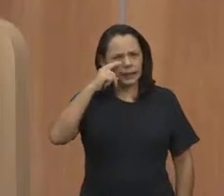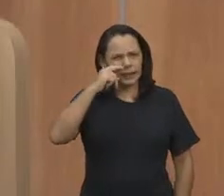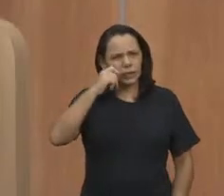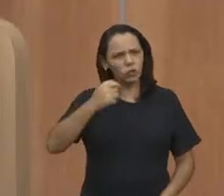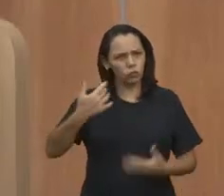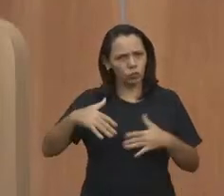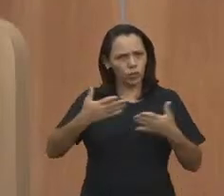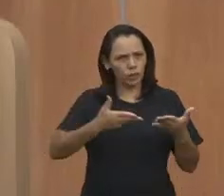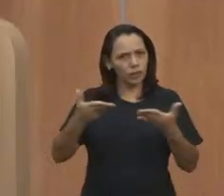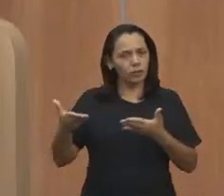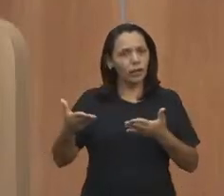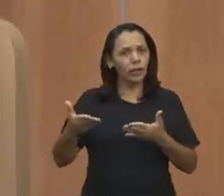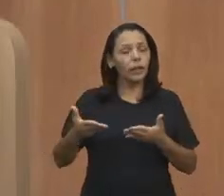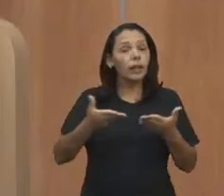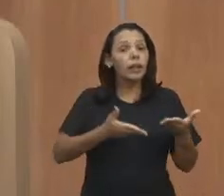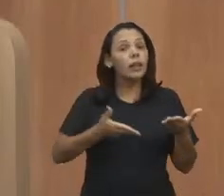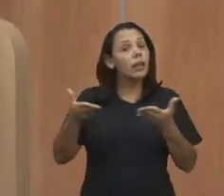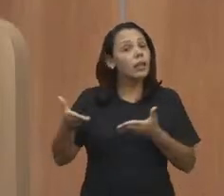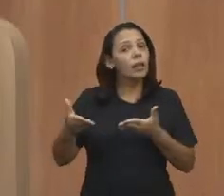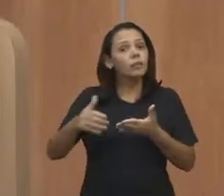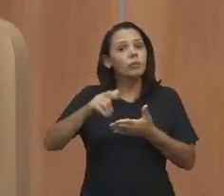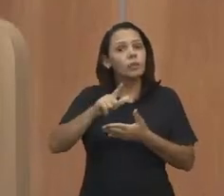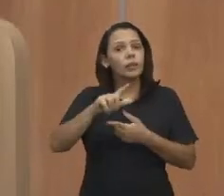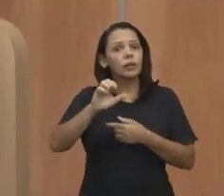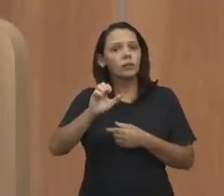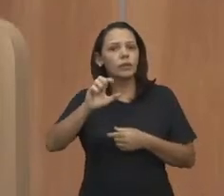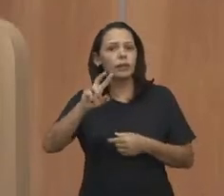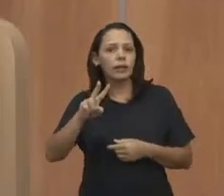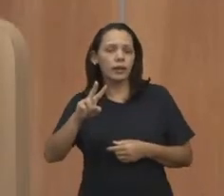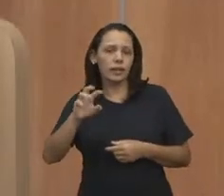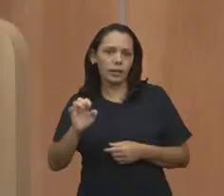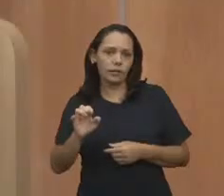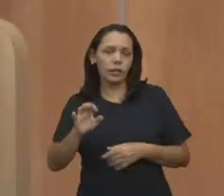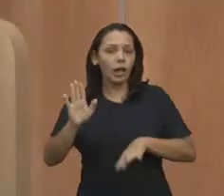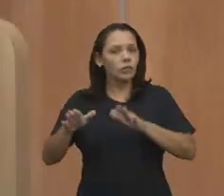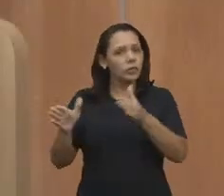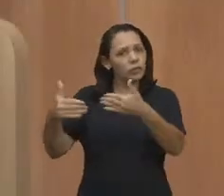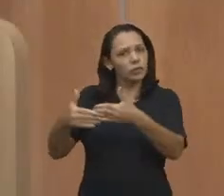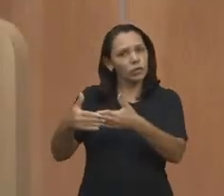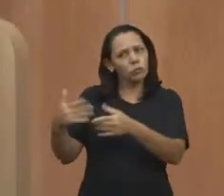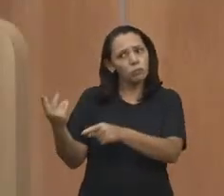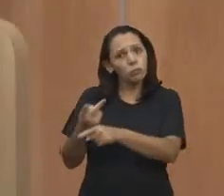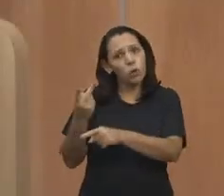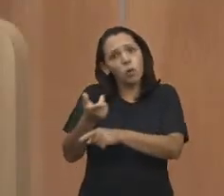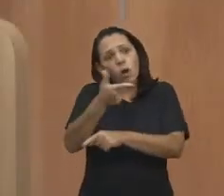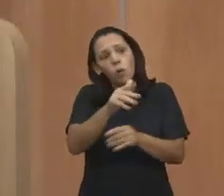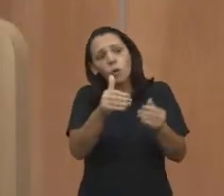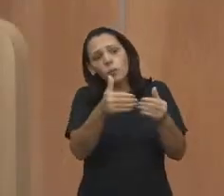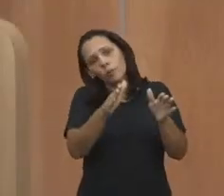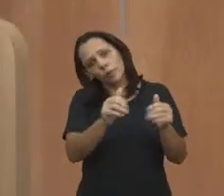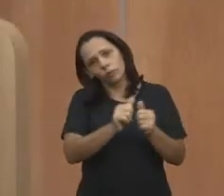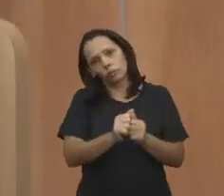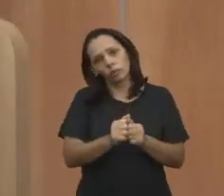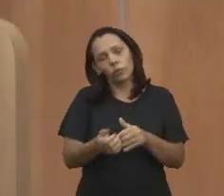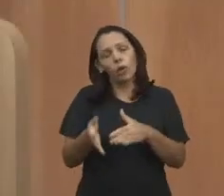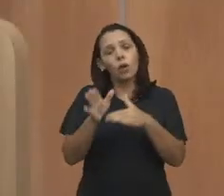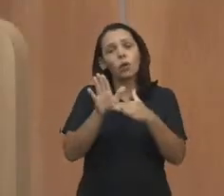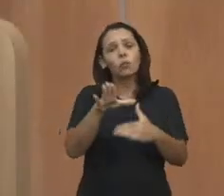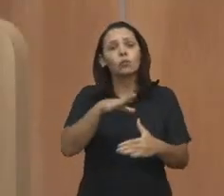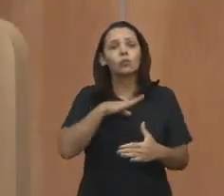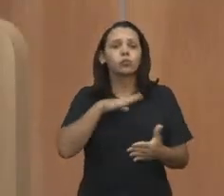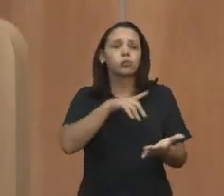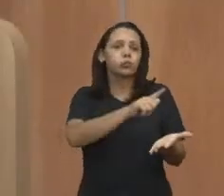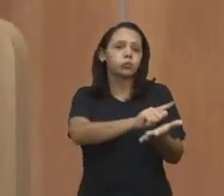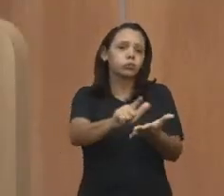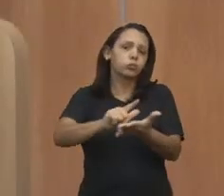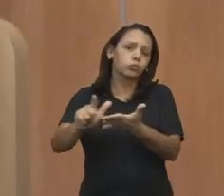está fechado, procure encaminhar para o outro que está aberto, para que a gente possa deixar uma cidade mais limpa, mais organizada, nós cuidando do